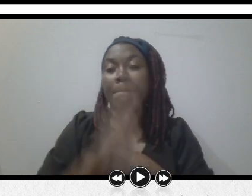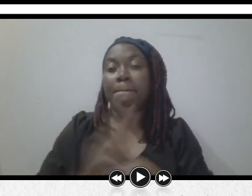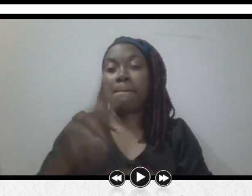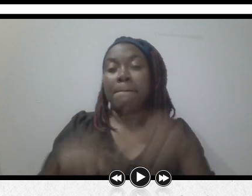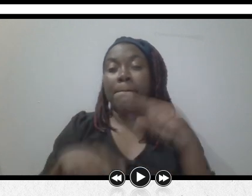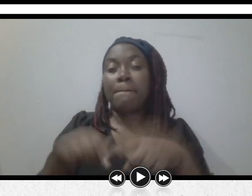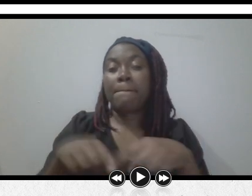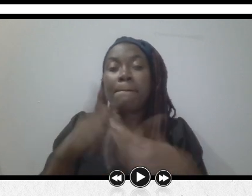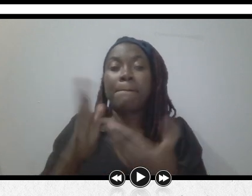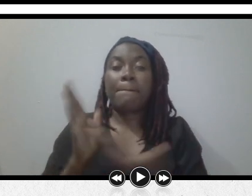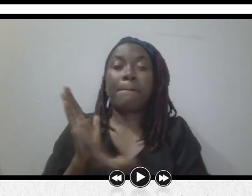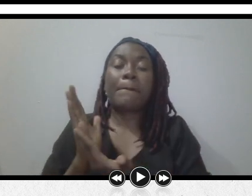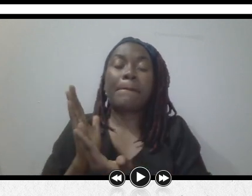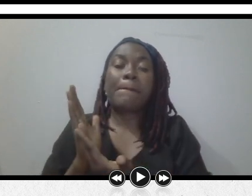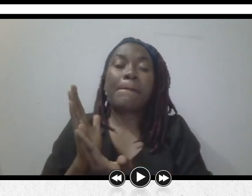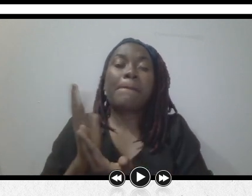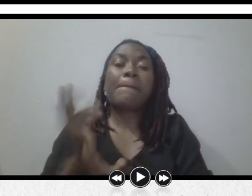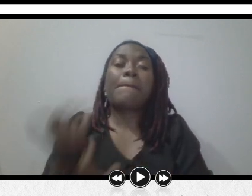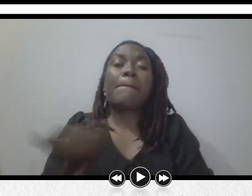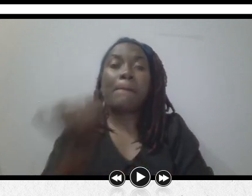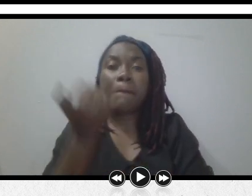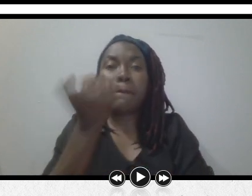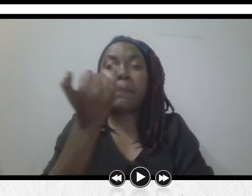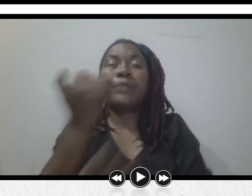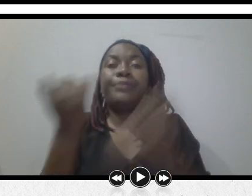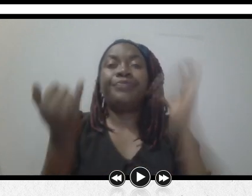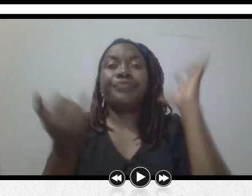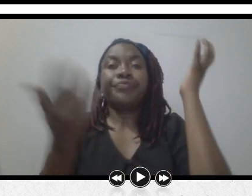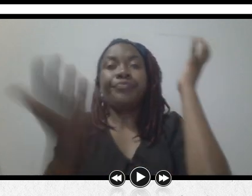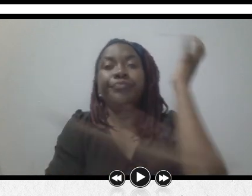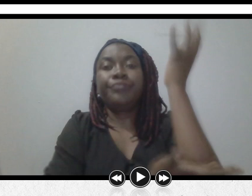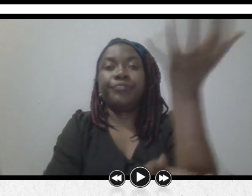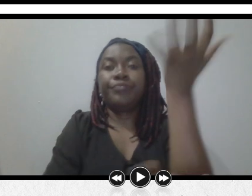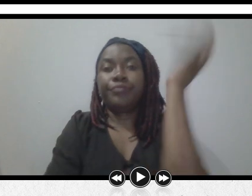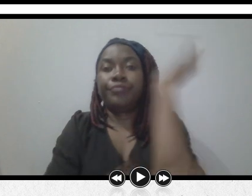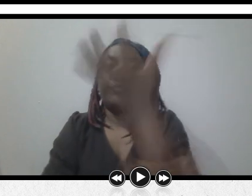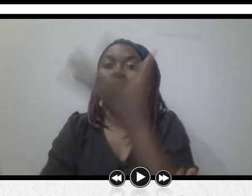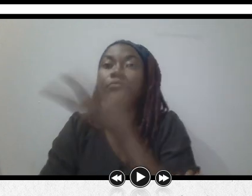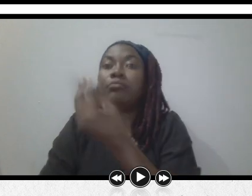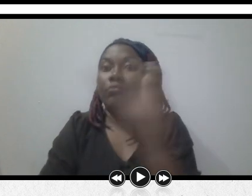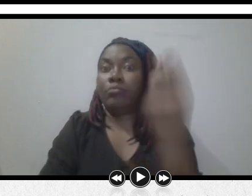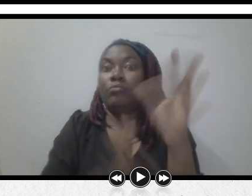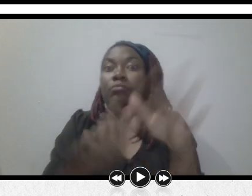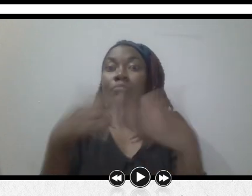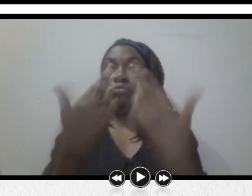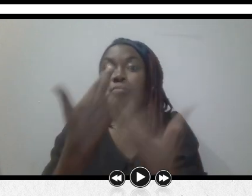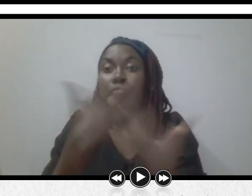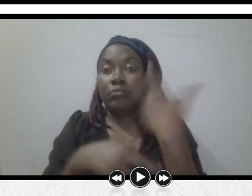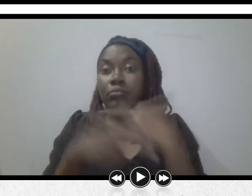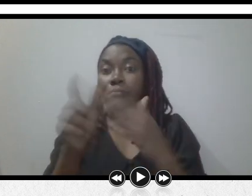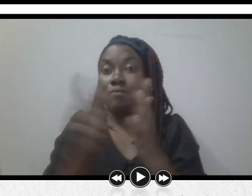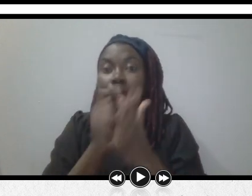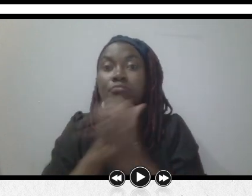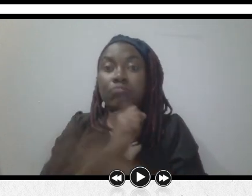fabricar papel, a indústria utiliza madeira. Com isso, é necessário derrubar uma grande quantidade de árvores para alimentar a